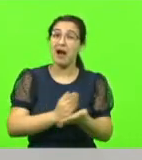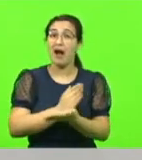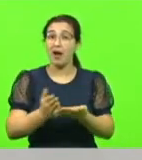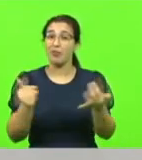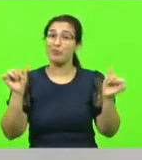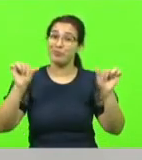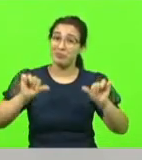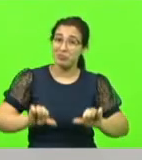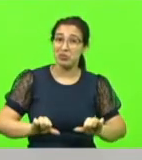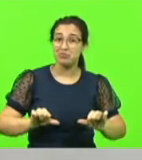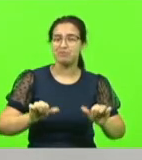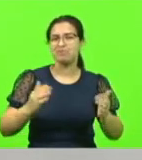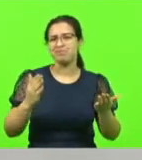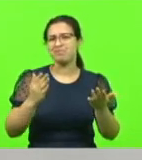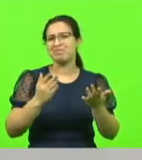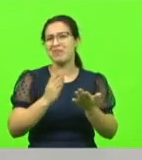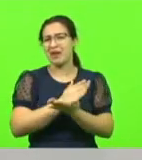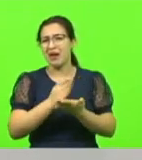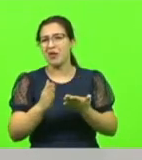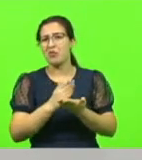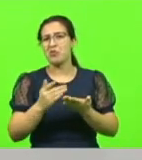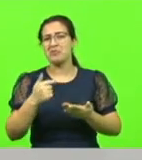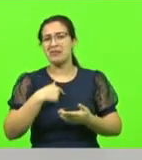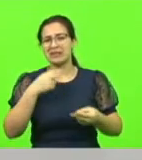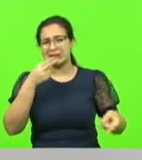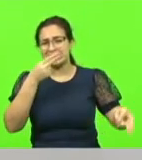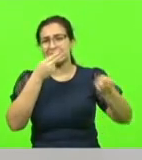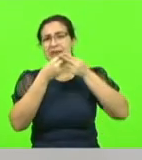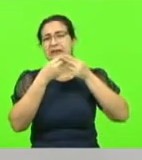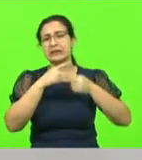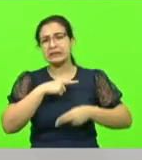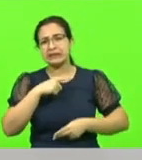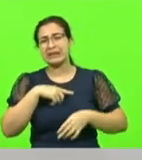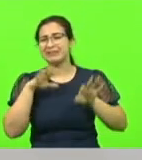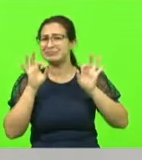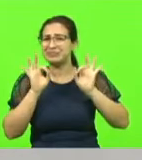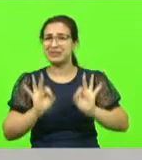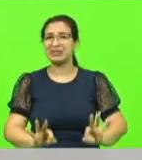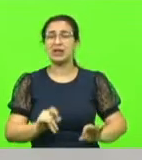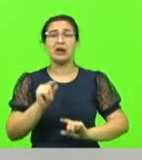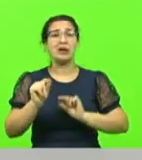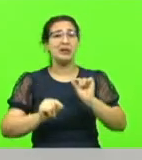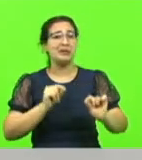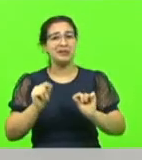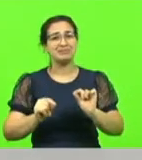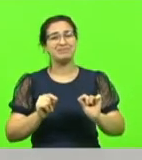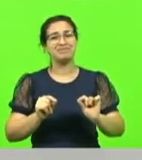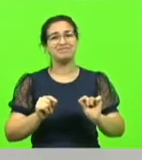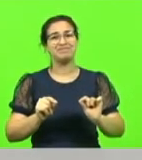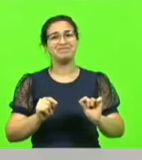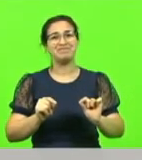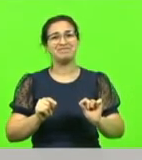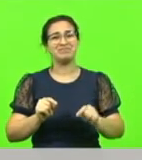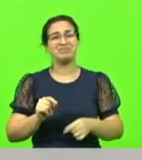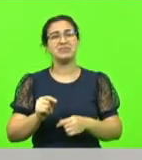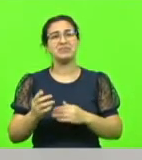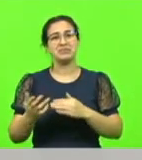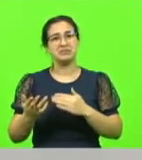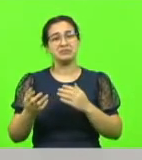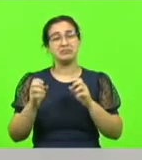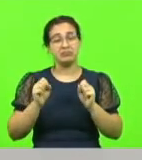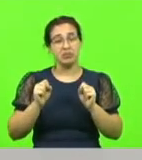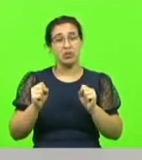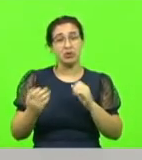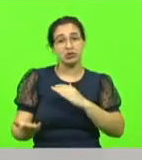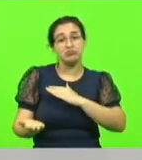Algumas dessas marcaram a minha vida. E tenho certeza de que trouxeram um grande aprendizado para